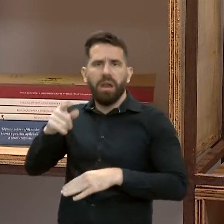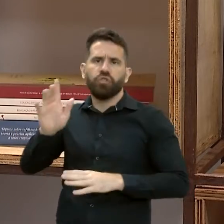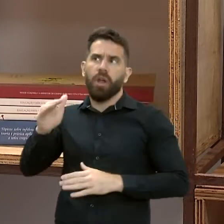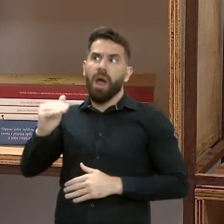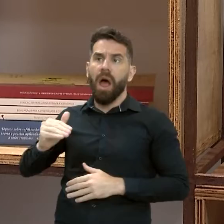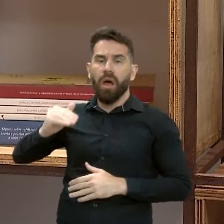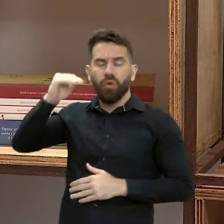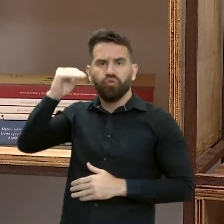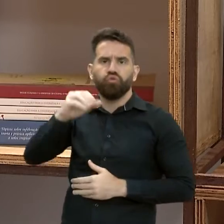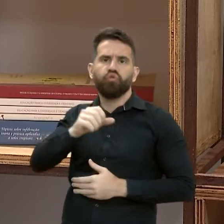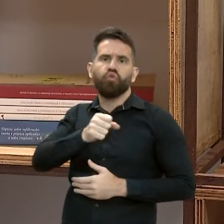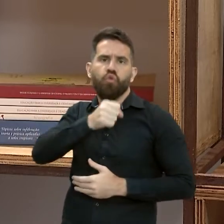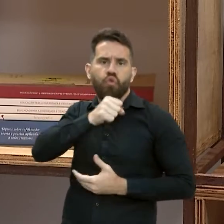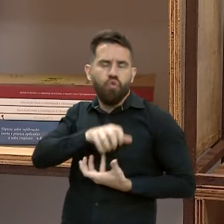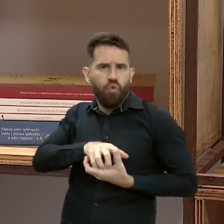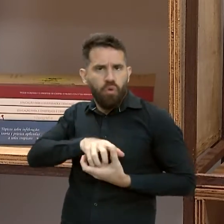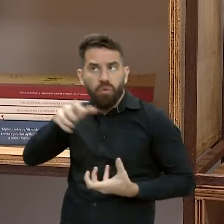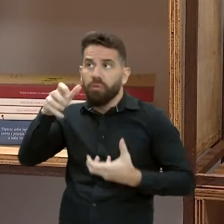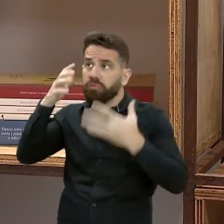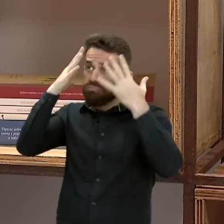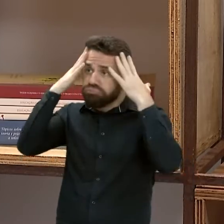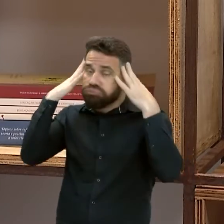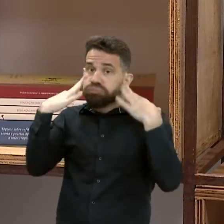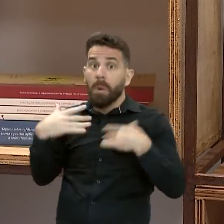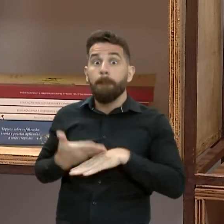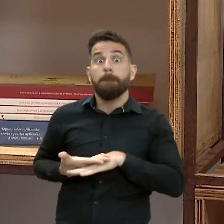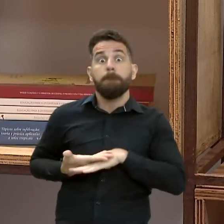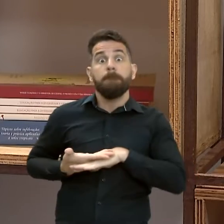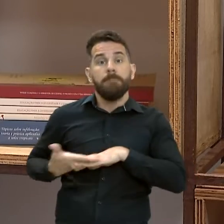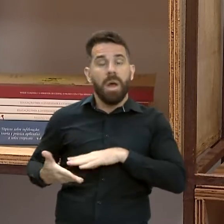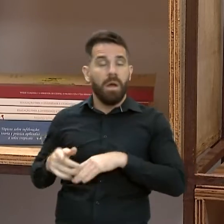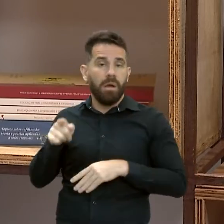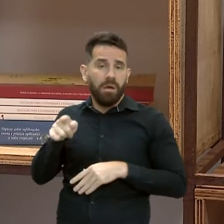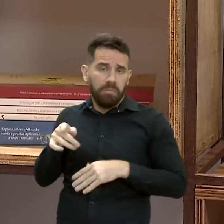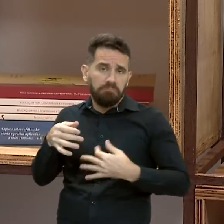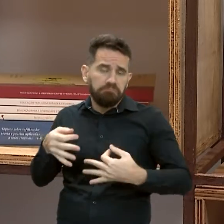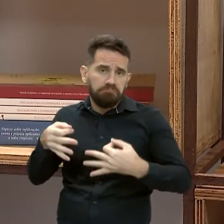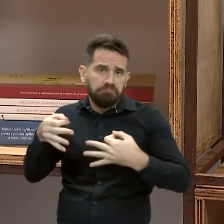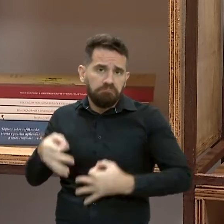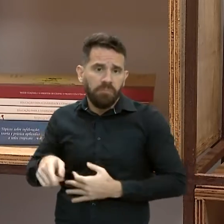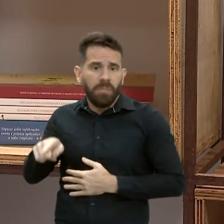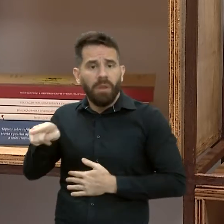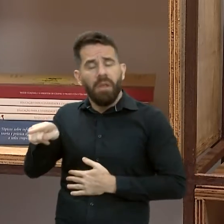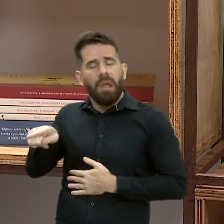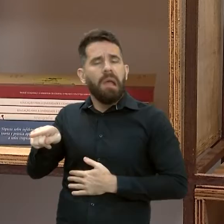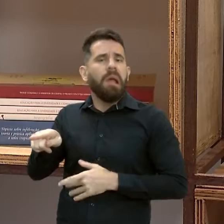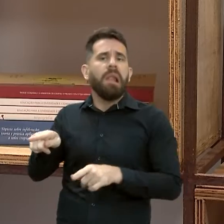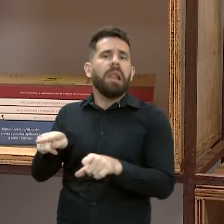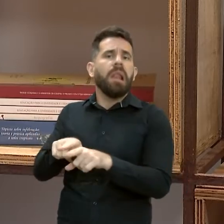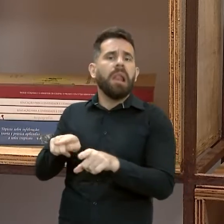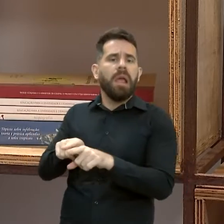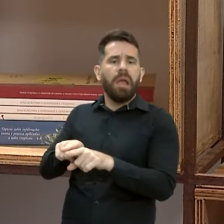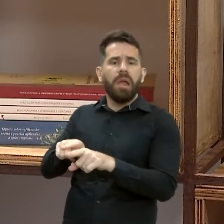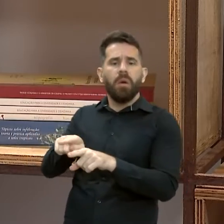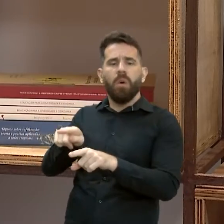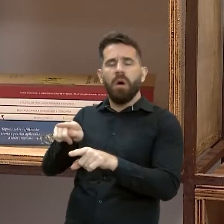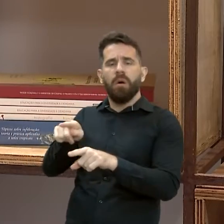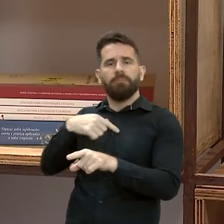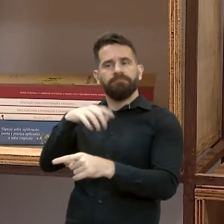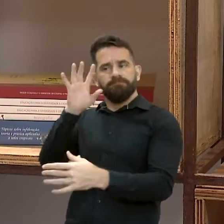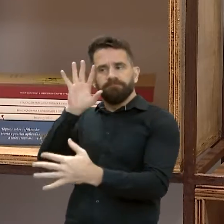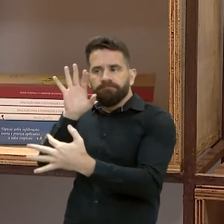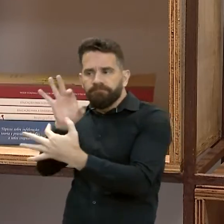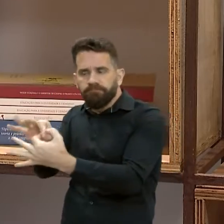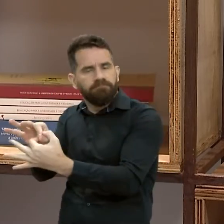já idosa, já vestida aí de cabelos brancos, foi considerada como a figura do pai doente.